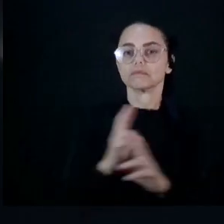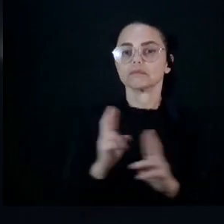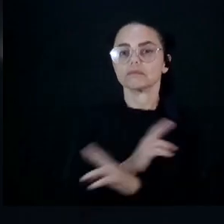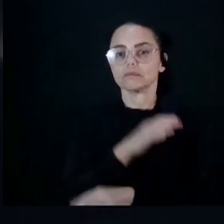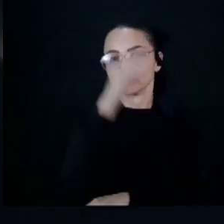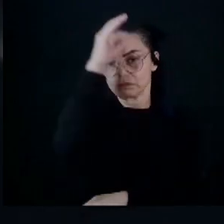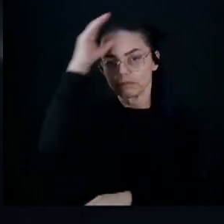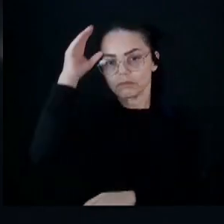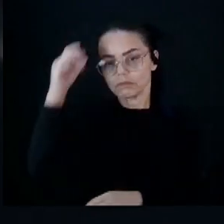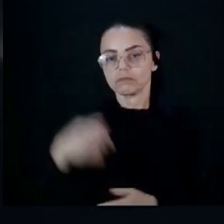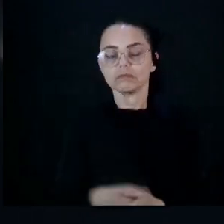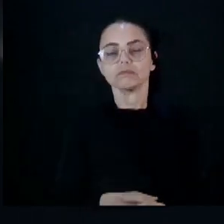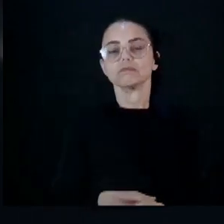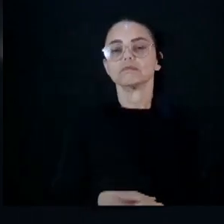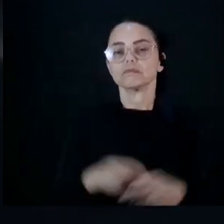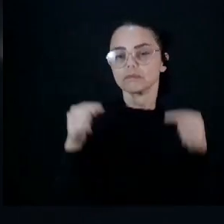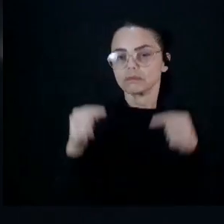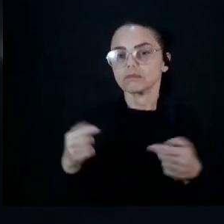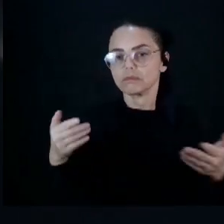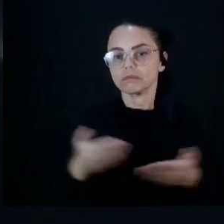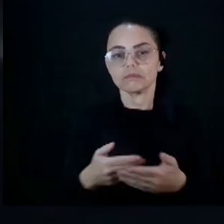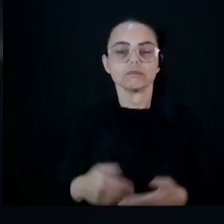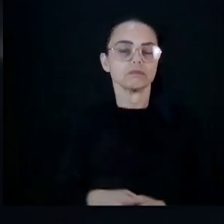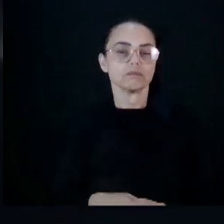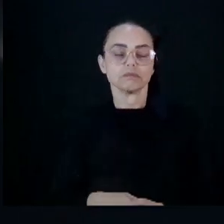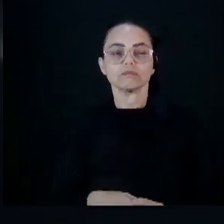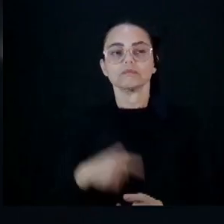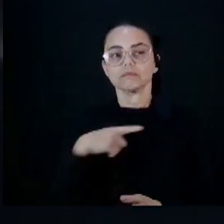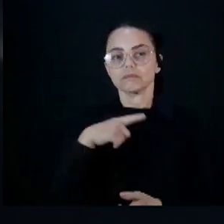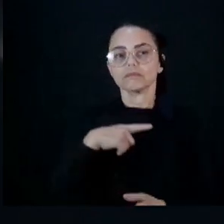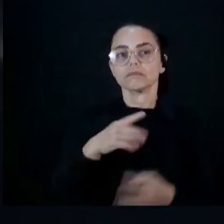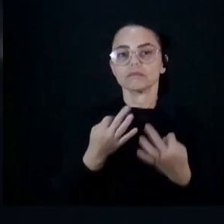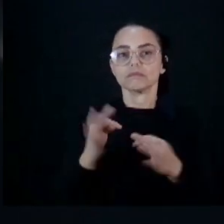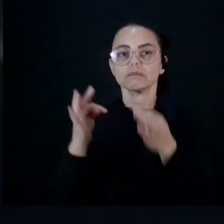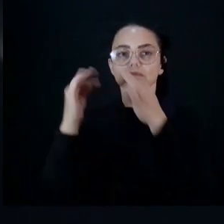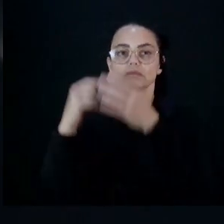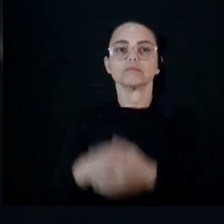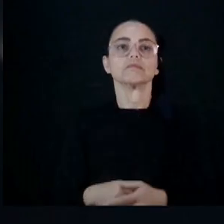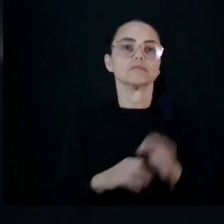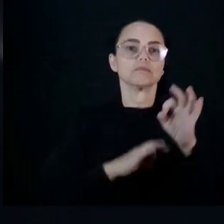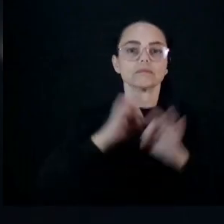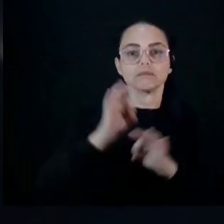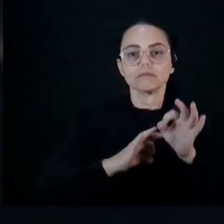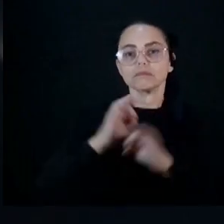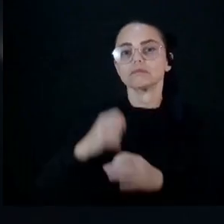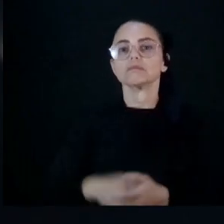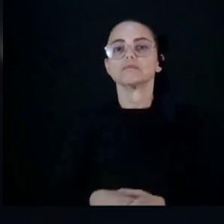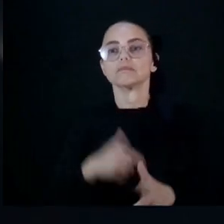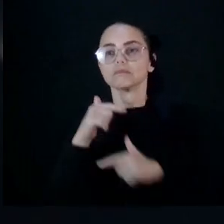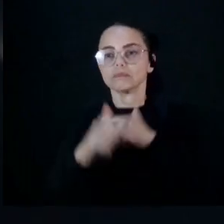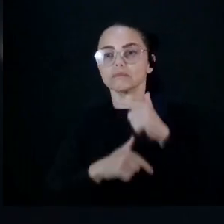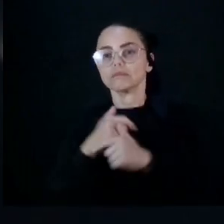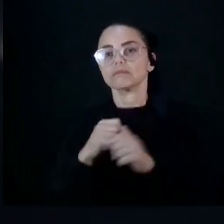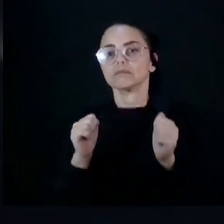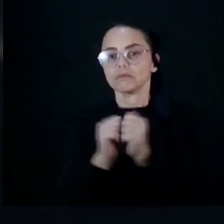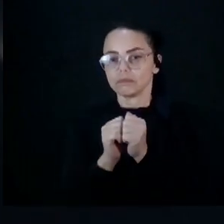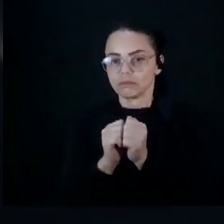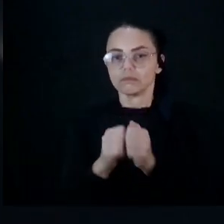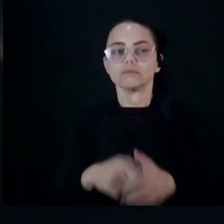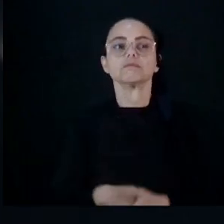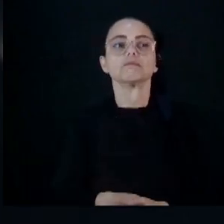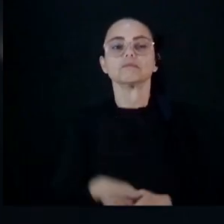O desafio agora não é só adotar a tecnologia, é preparar as pessoas para trabalhar ao lado dela. E é por isso